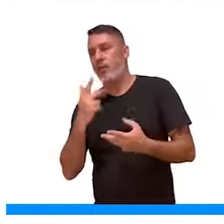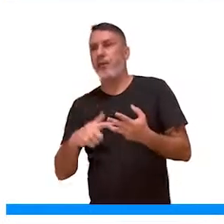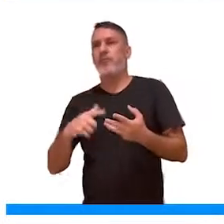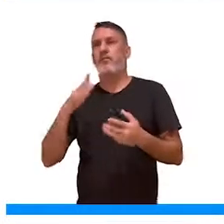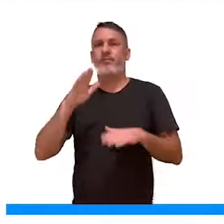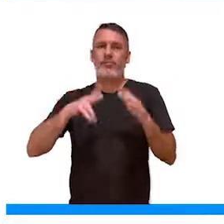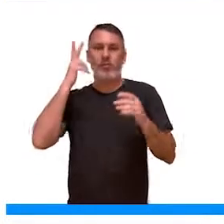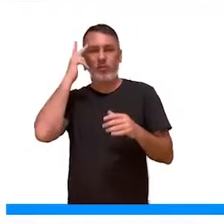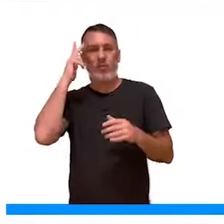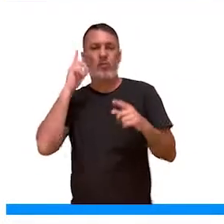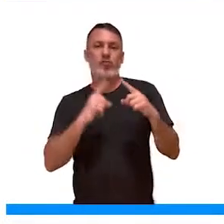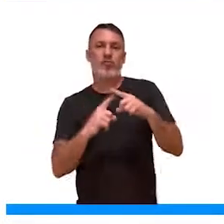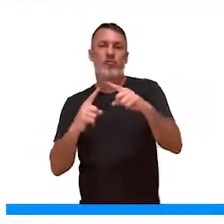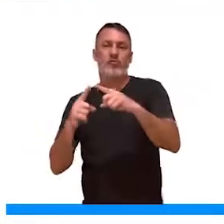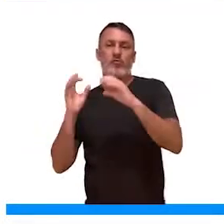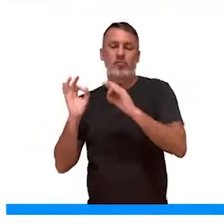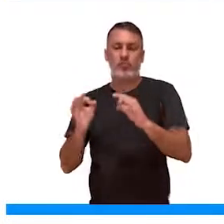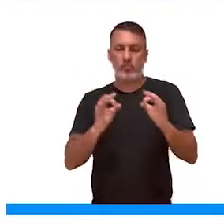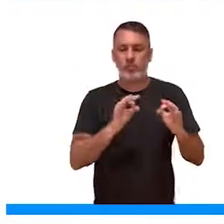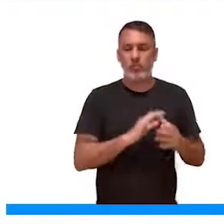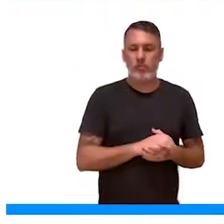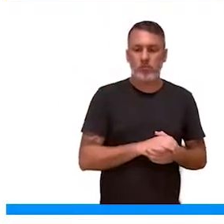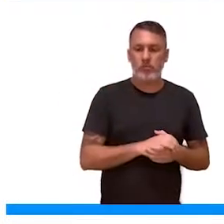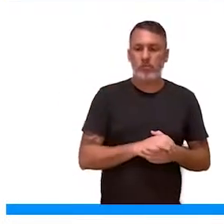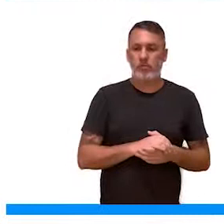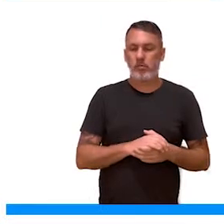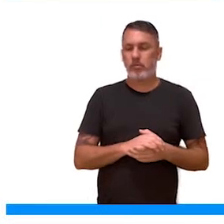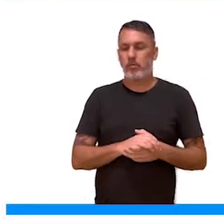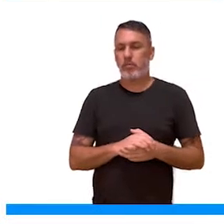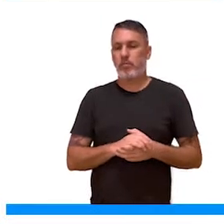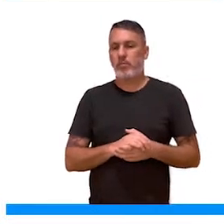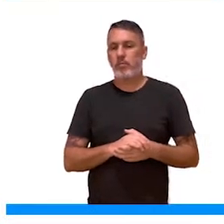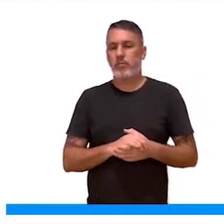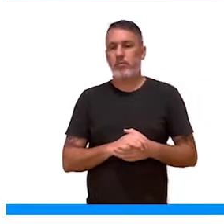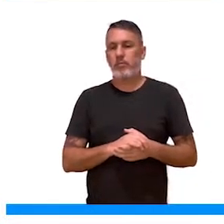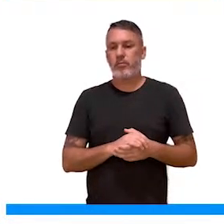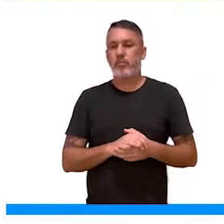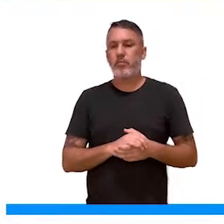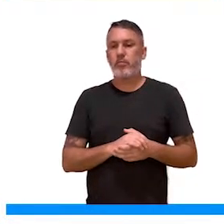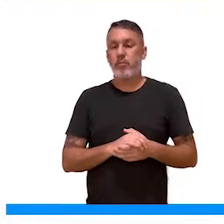a água novamente e passando isso adiante.